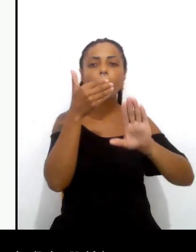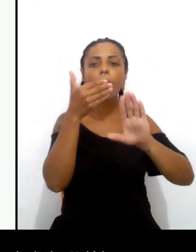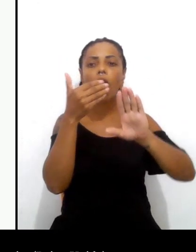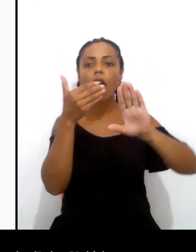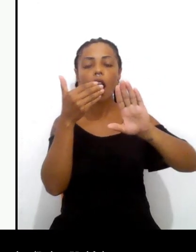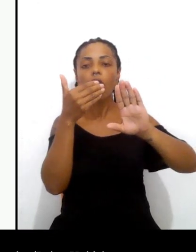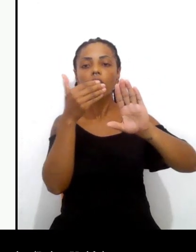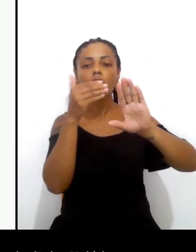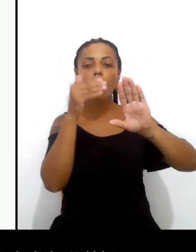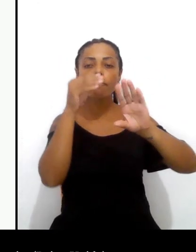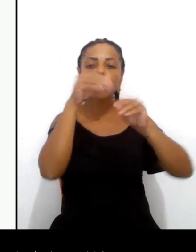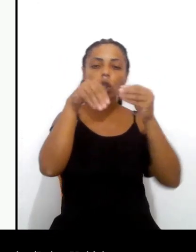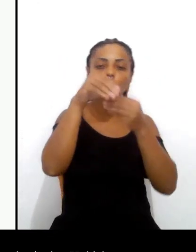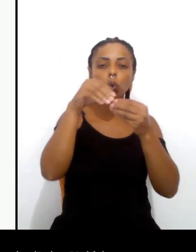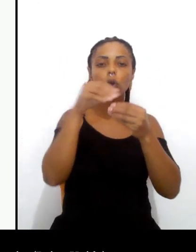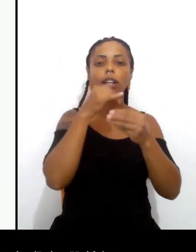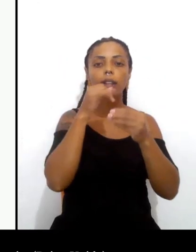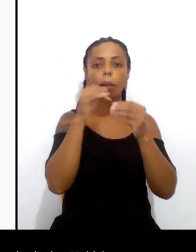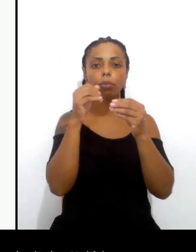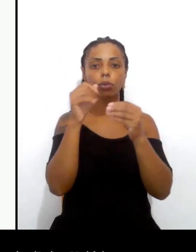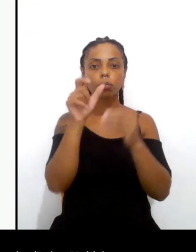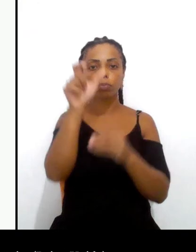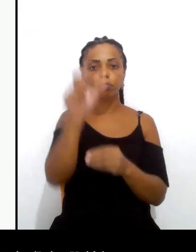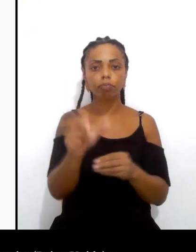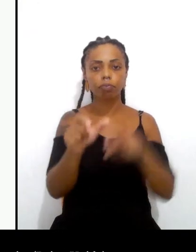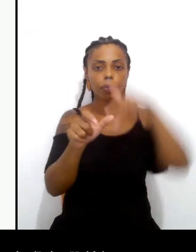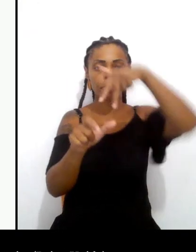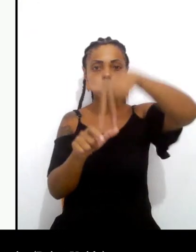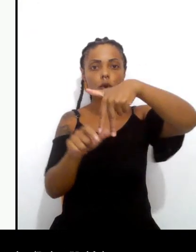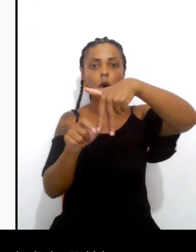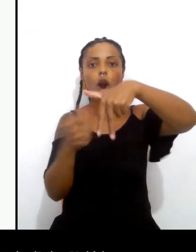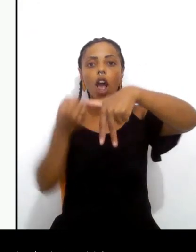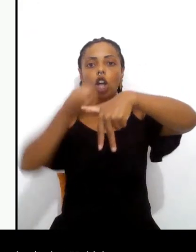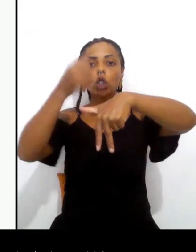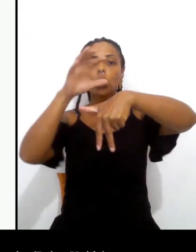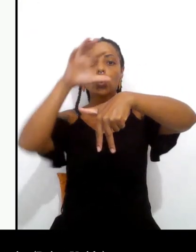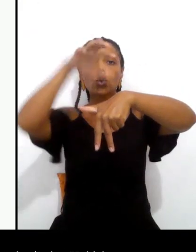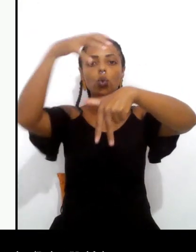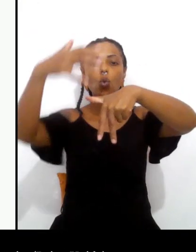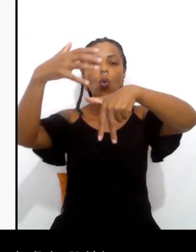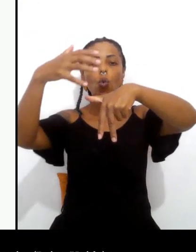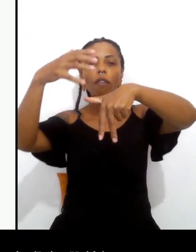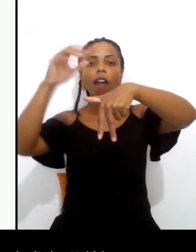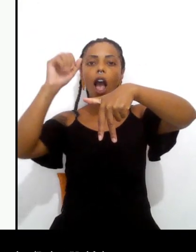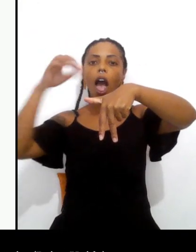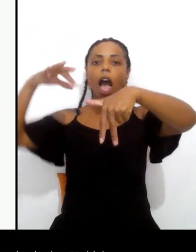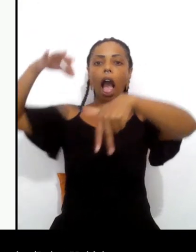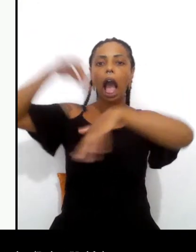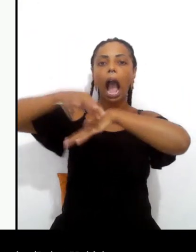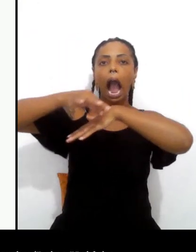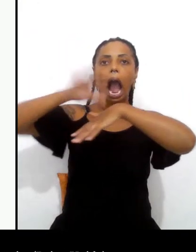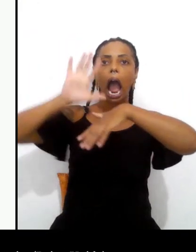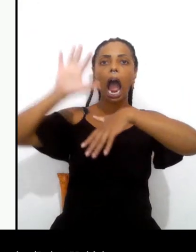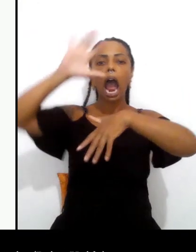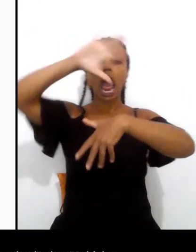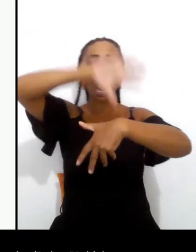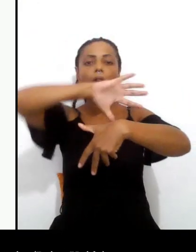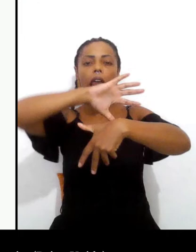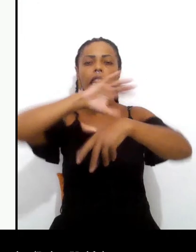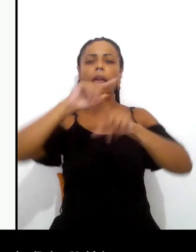figura e o guarda-chuva e também a fronteira com a carne então são objetos Mas eles estão